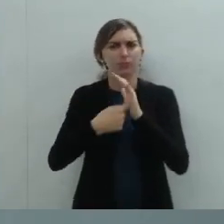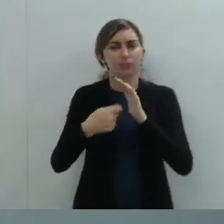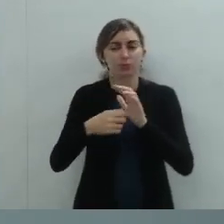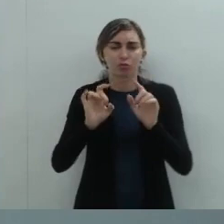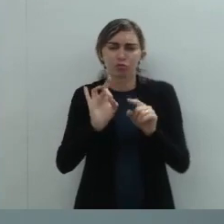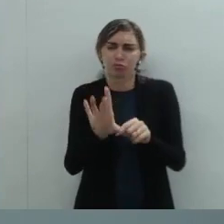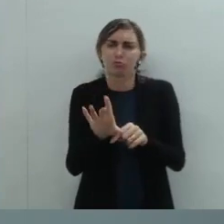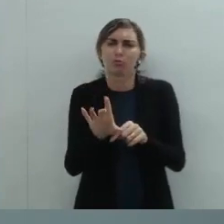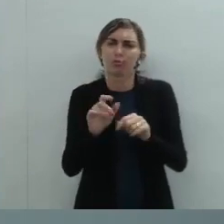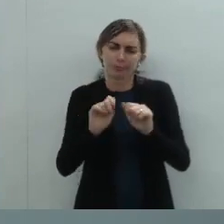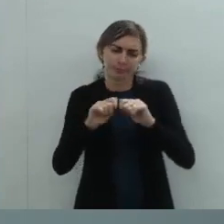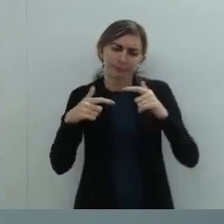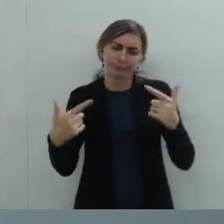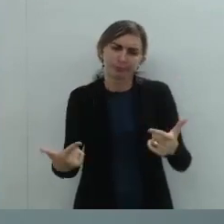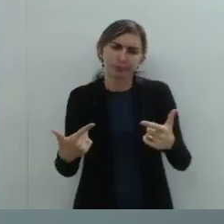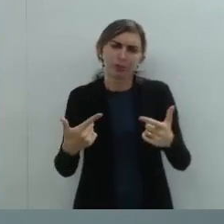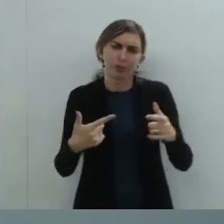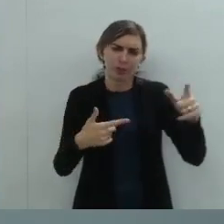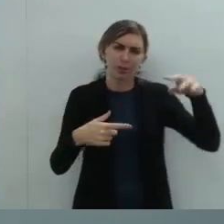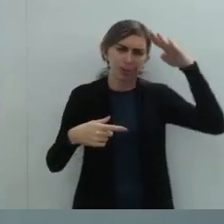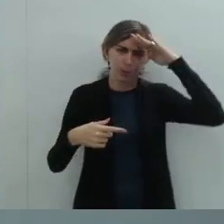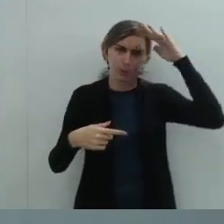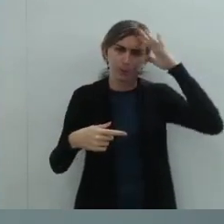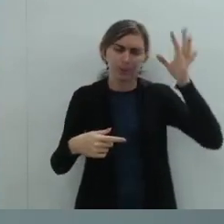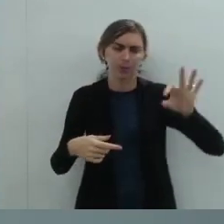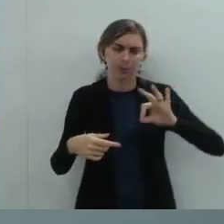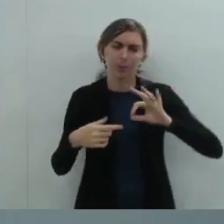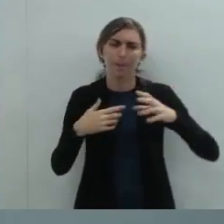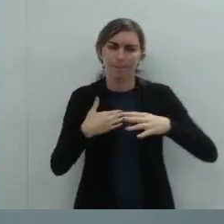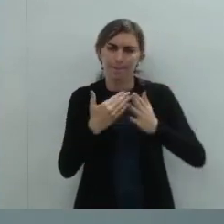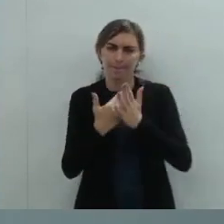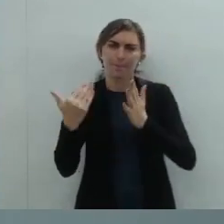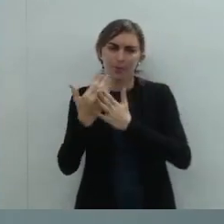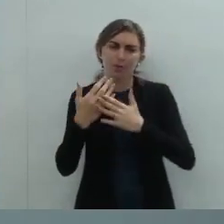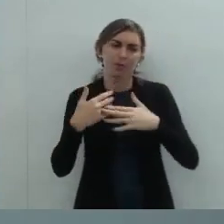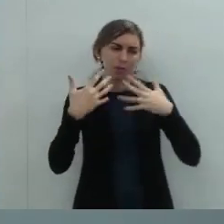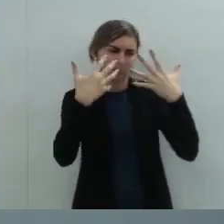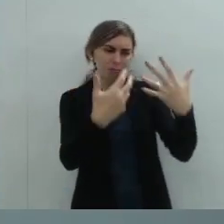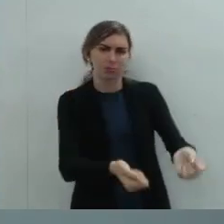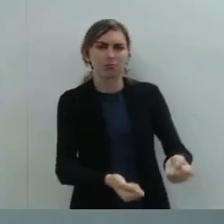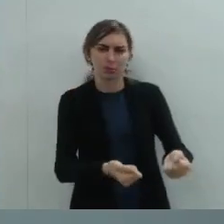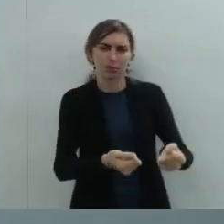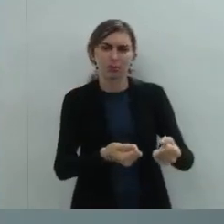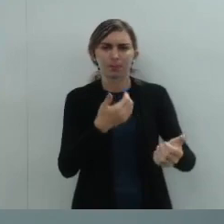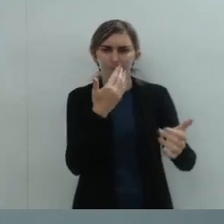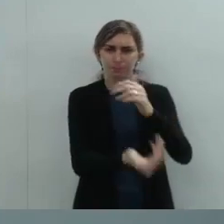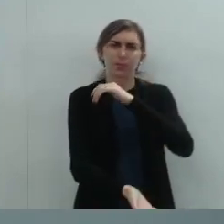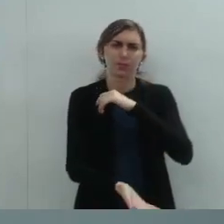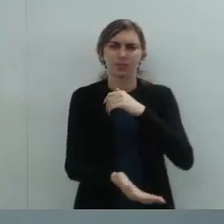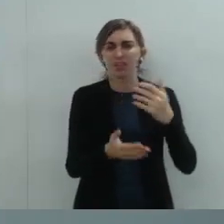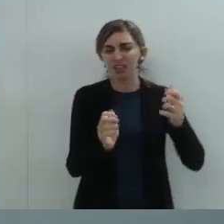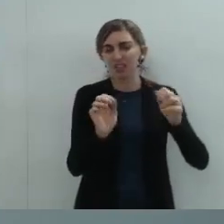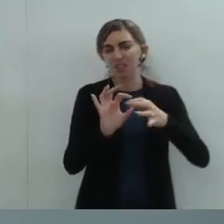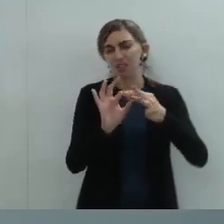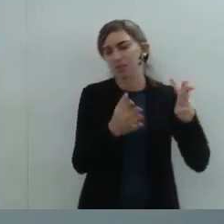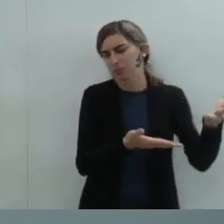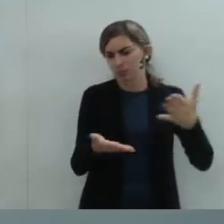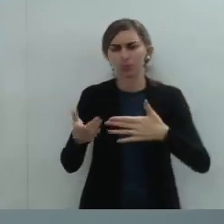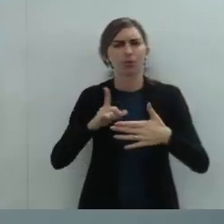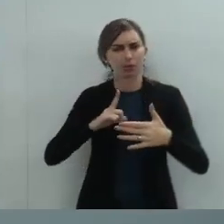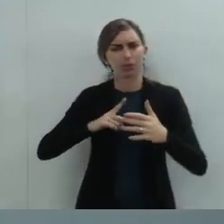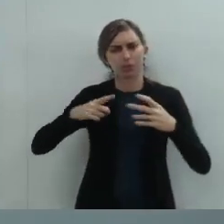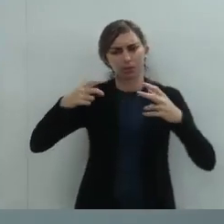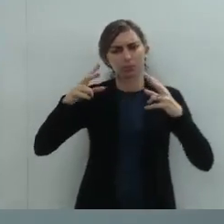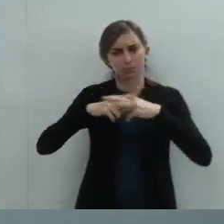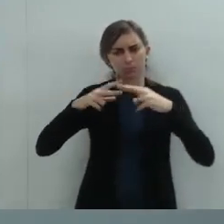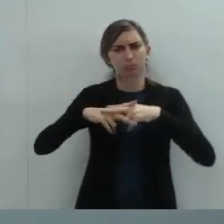que, obviamente, né, a questão de força militar era maior e, infelizmente, se renderam. Não é simplesmente, pode entrar. Não, tinha luta